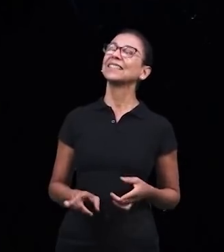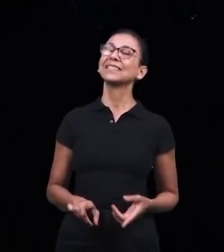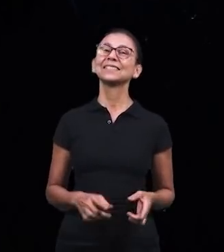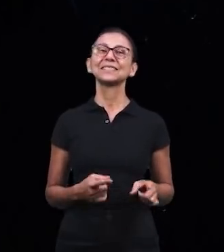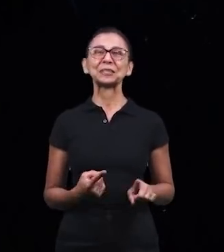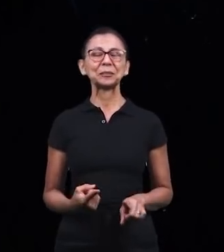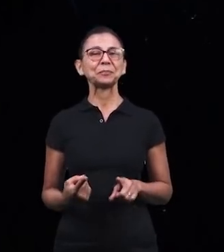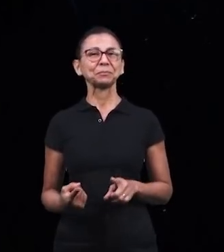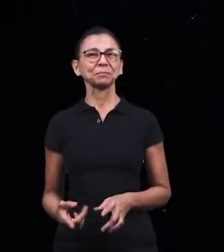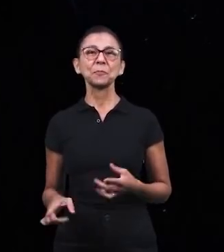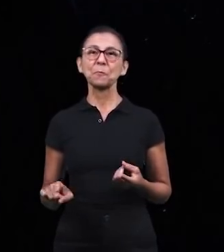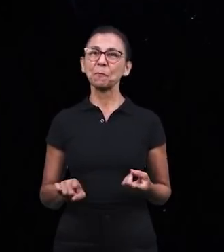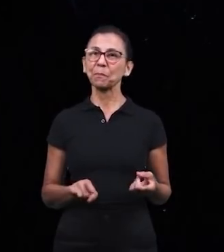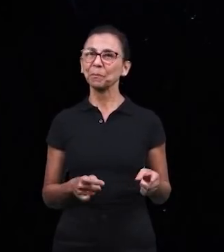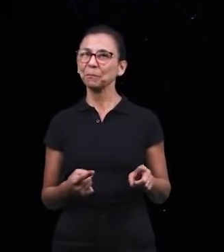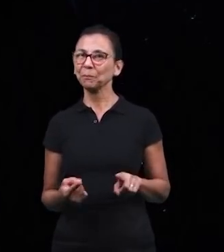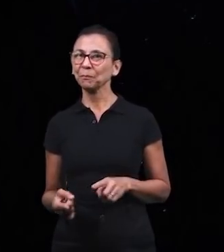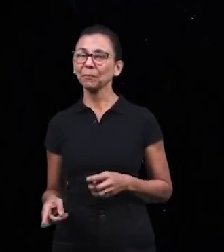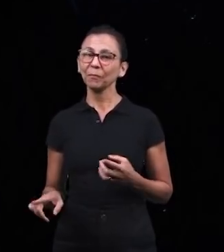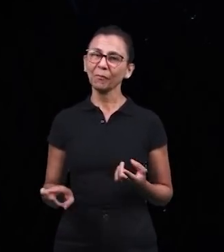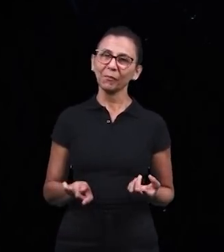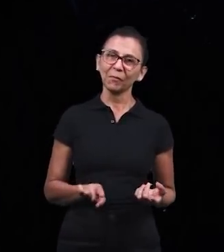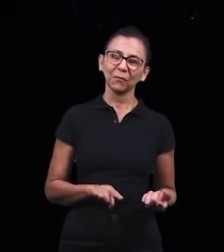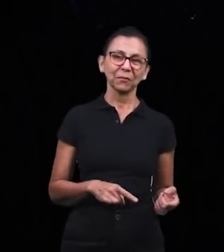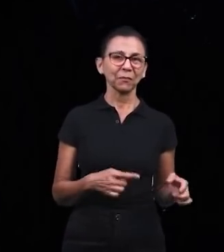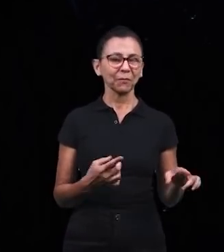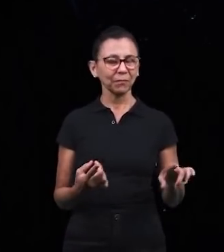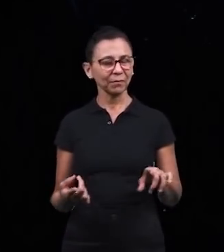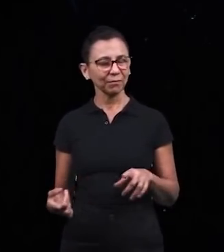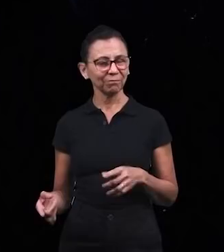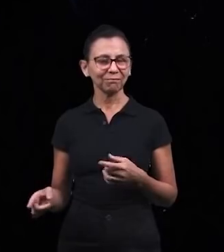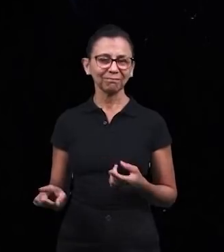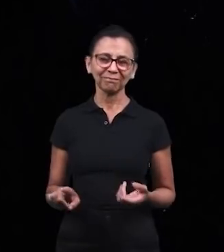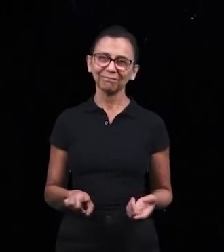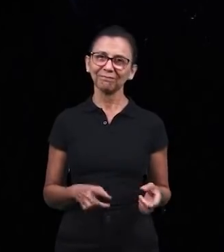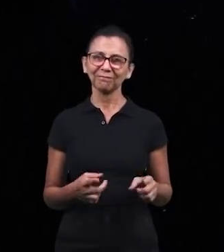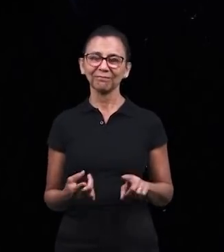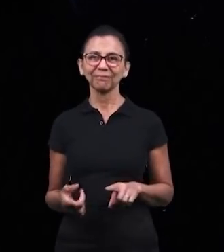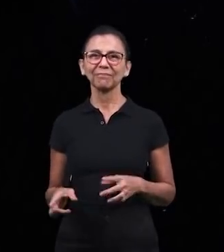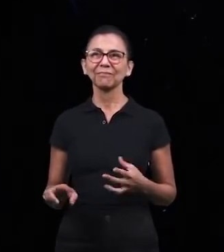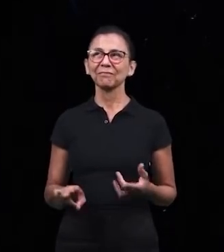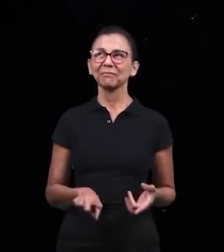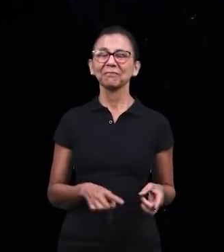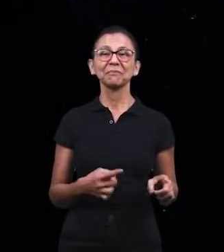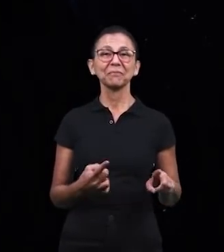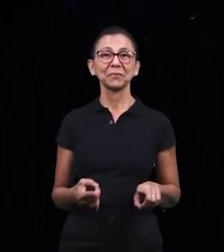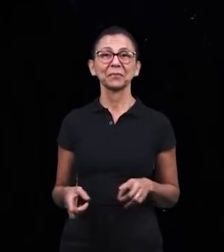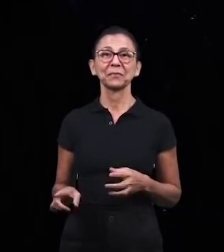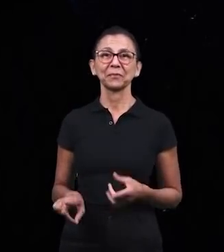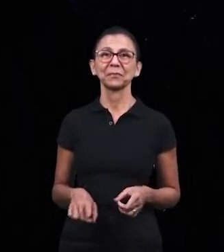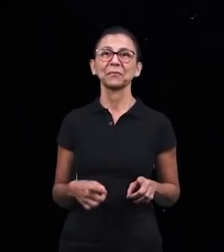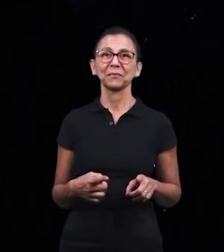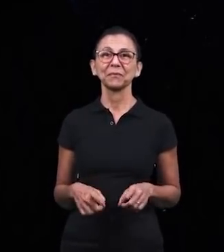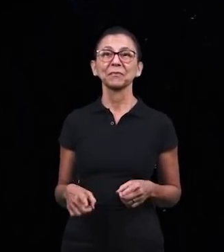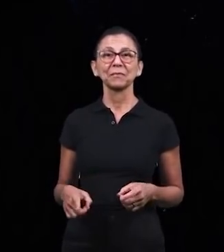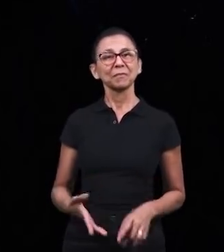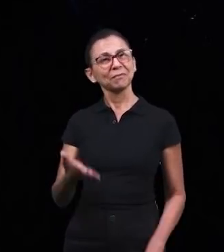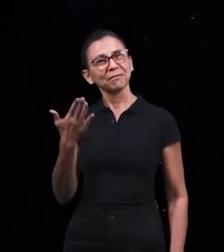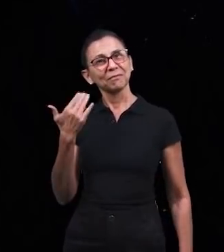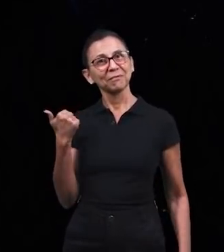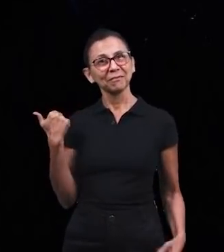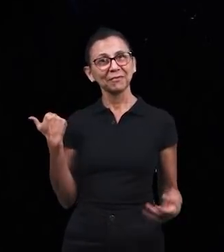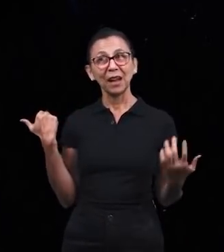dom celeste do Consolador. Venha Cristo que Ele te reveste com o dom celeste do